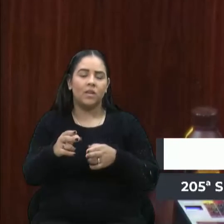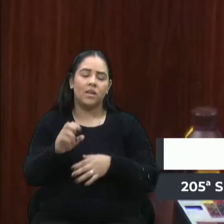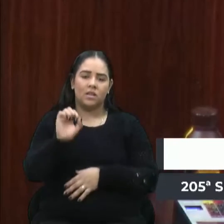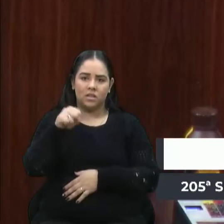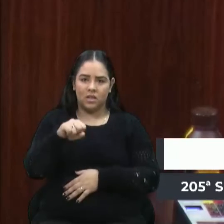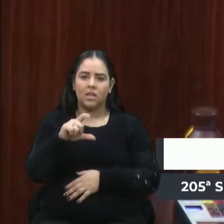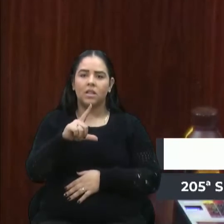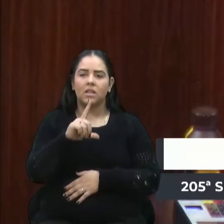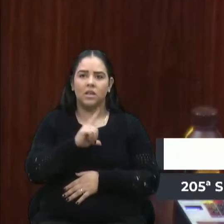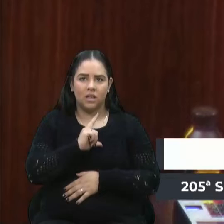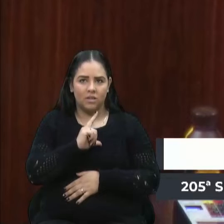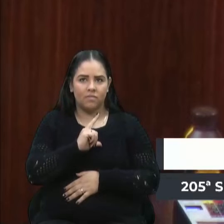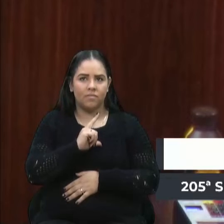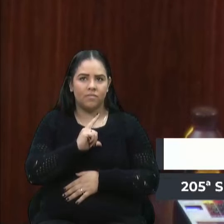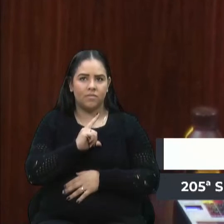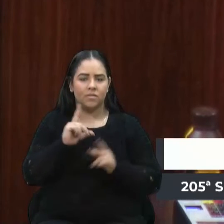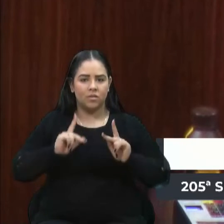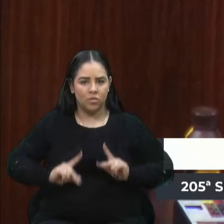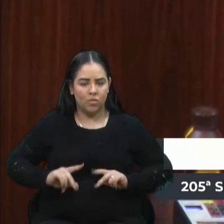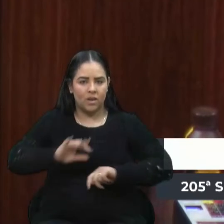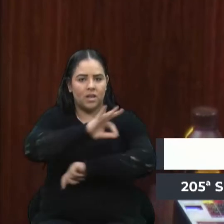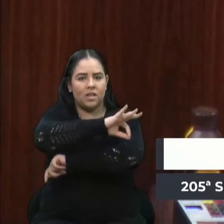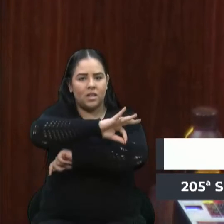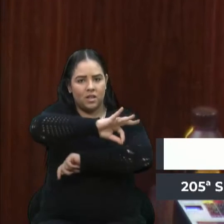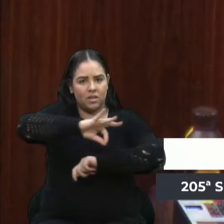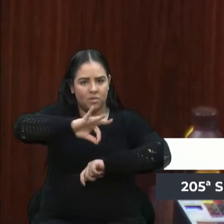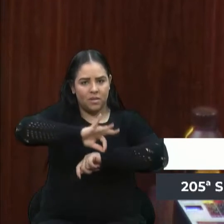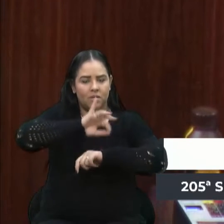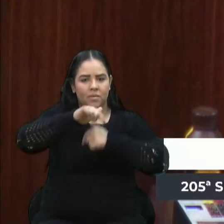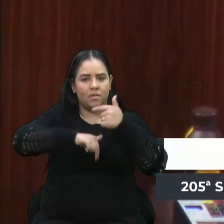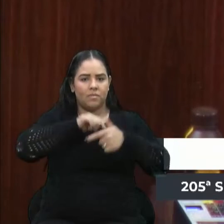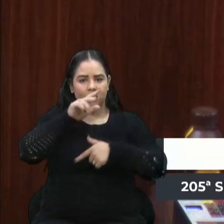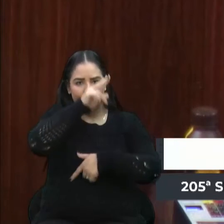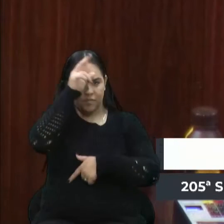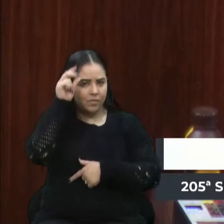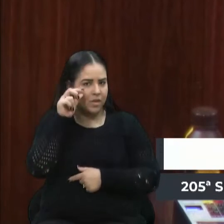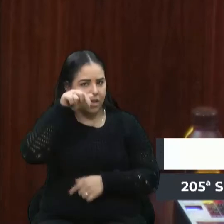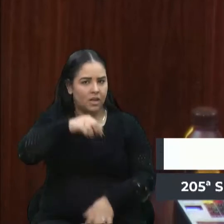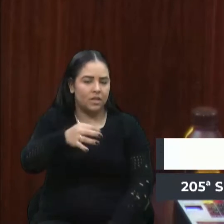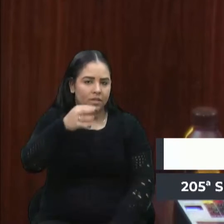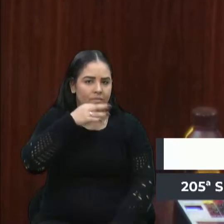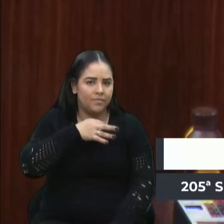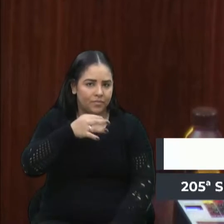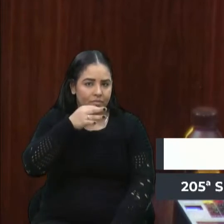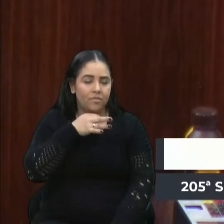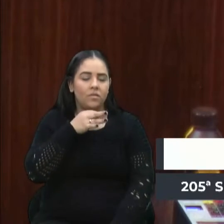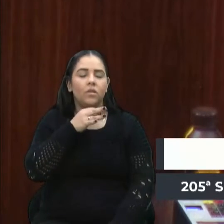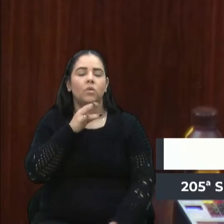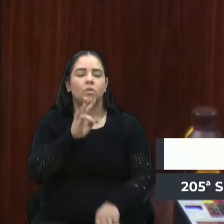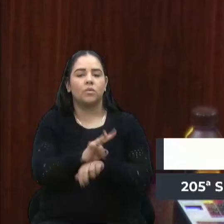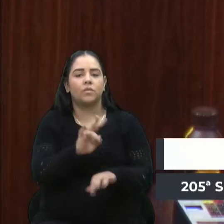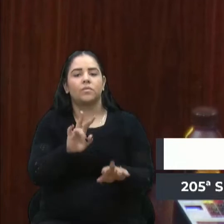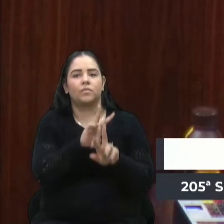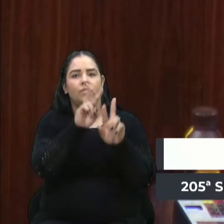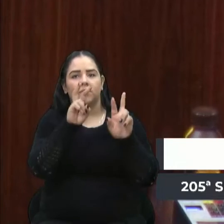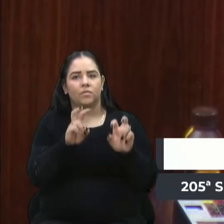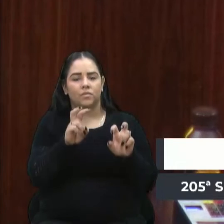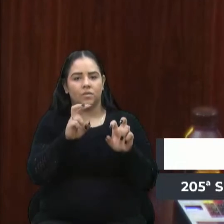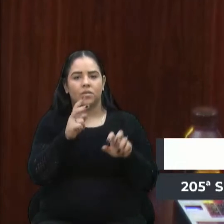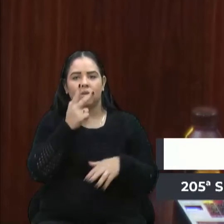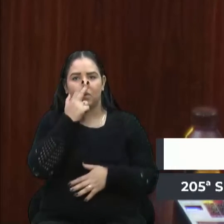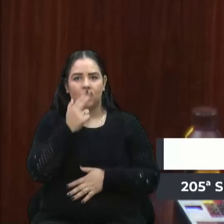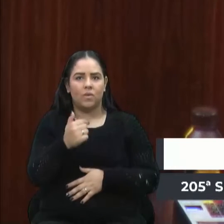sim, os arquitetos que trabalham na prefeitura aqui de Caxias do Sul e tratam desse assunto. Então, como eu